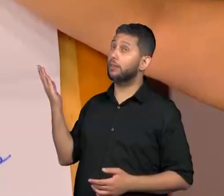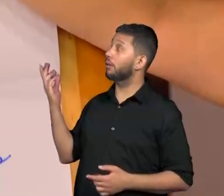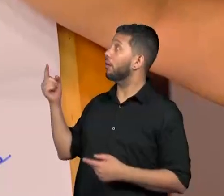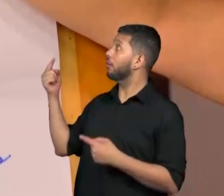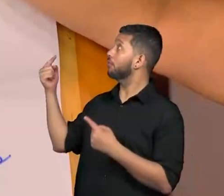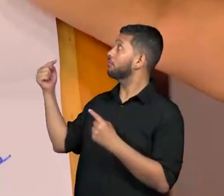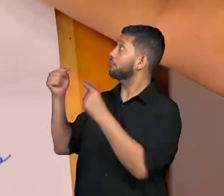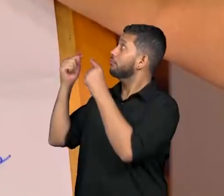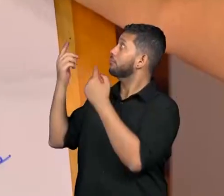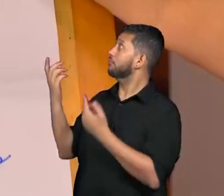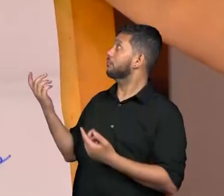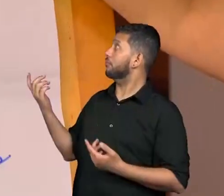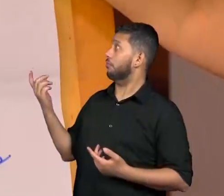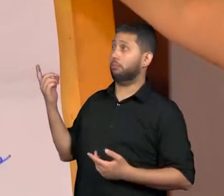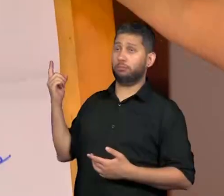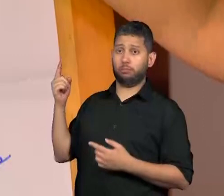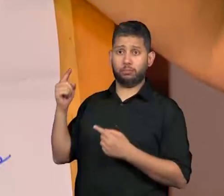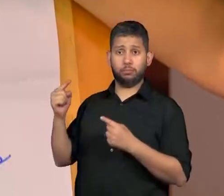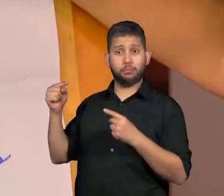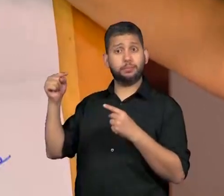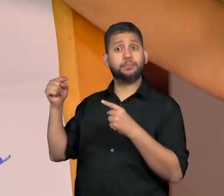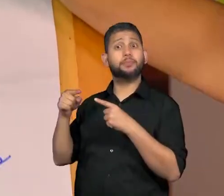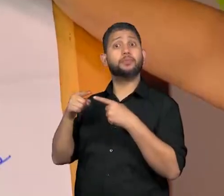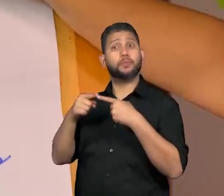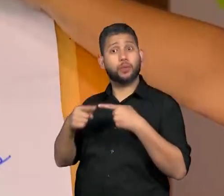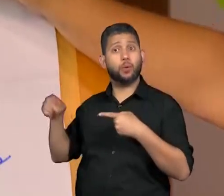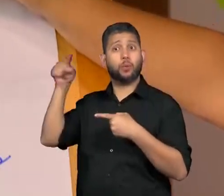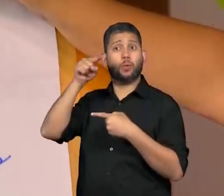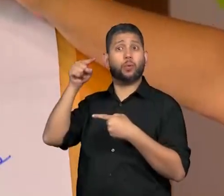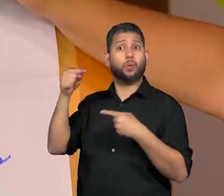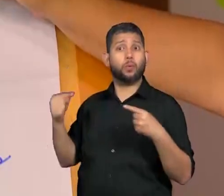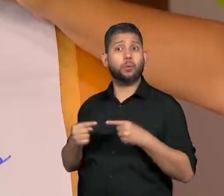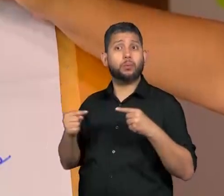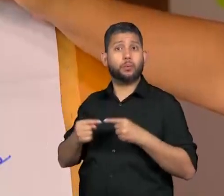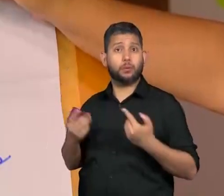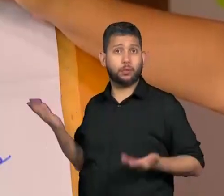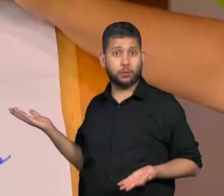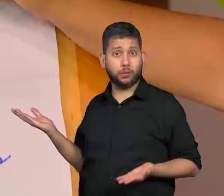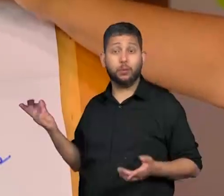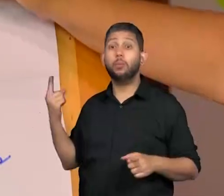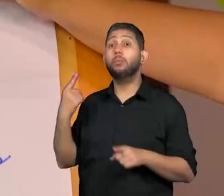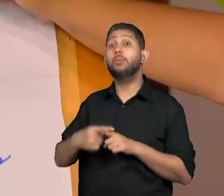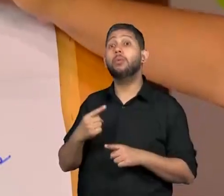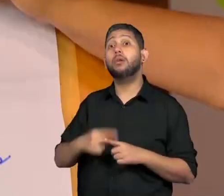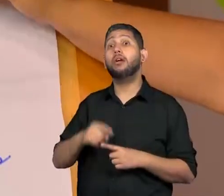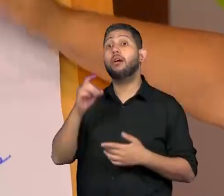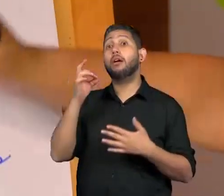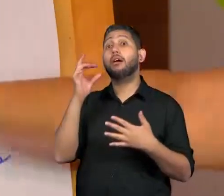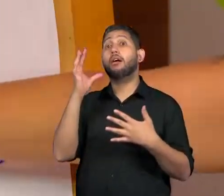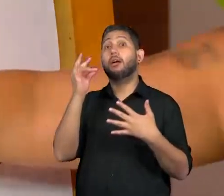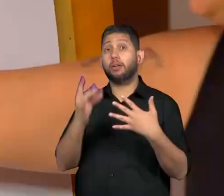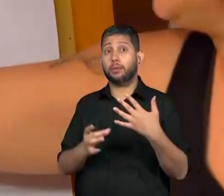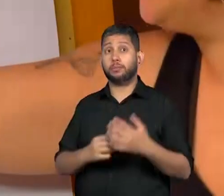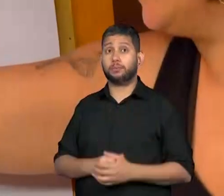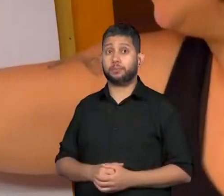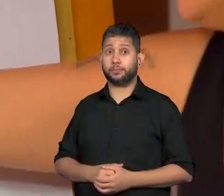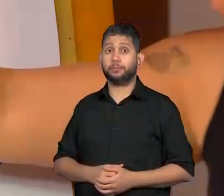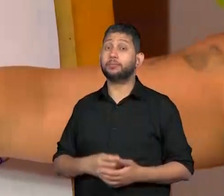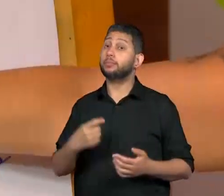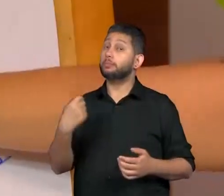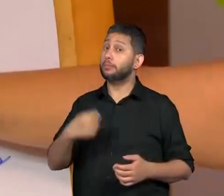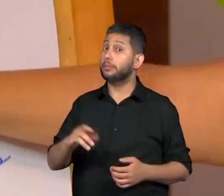aos termos técnicos, porque justamente aqui onde se explica cada um dos termos técnicos apresentados. A gente